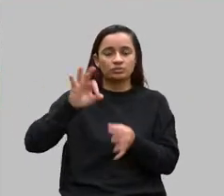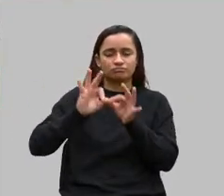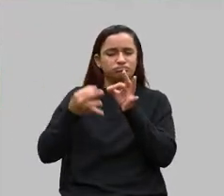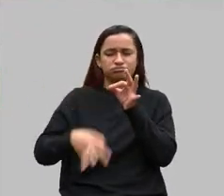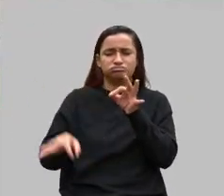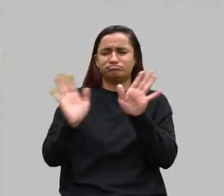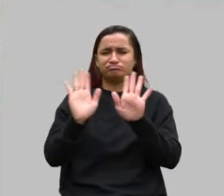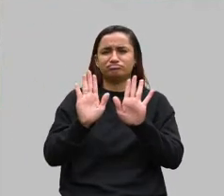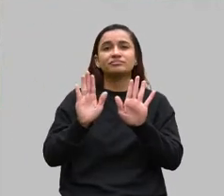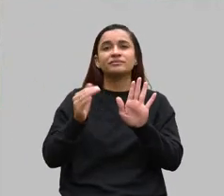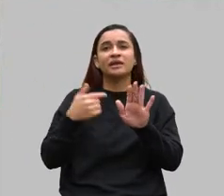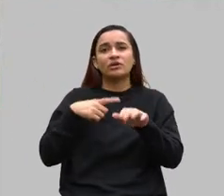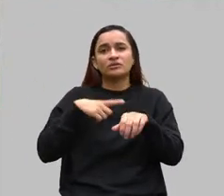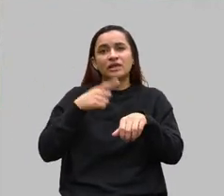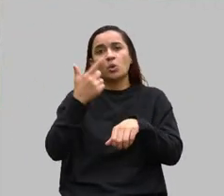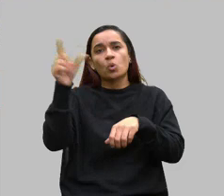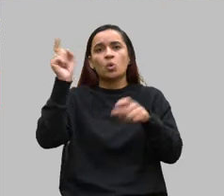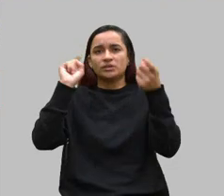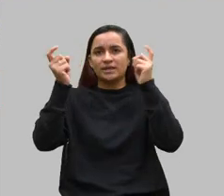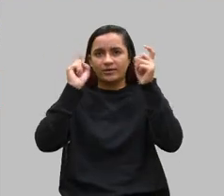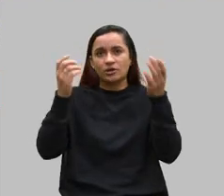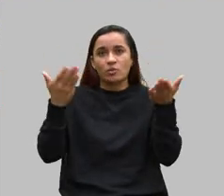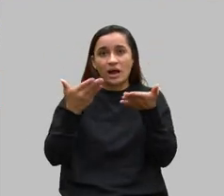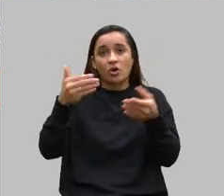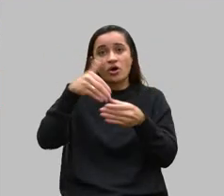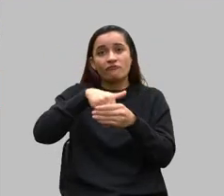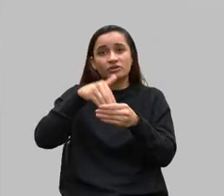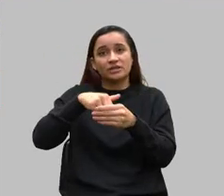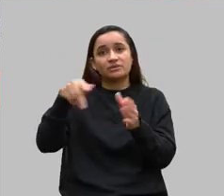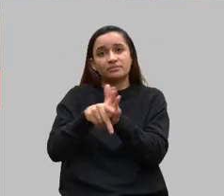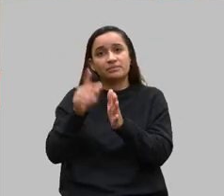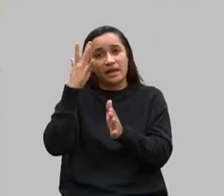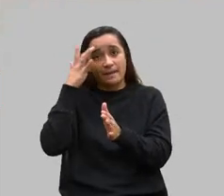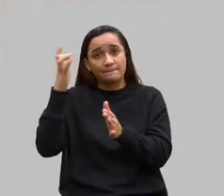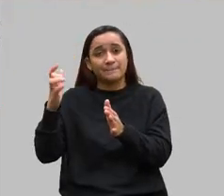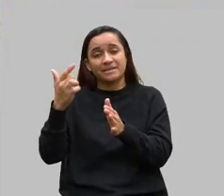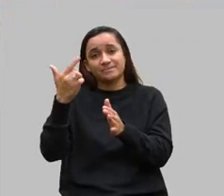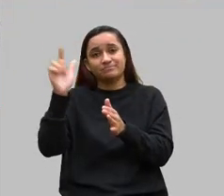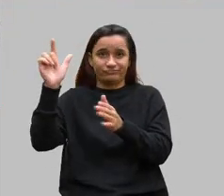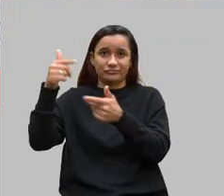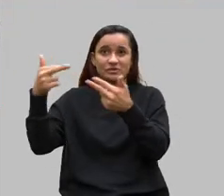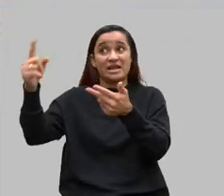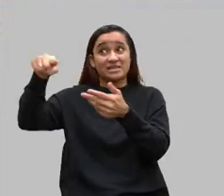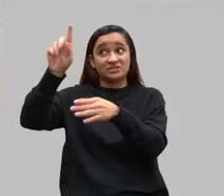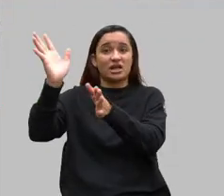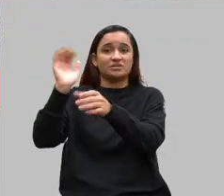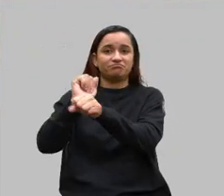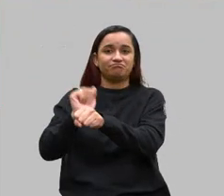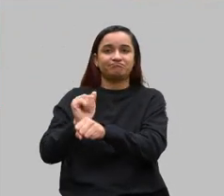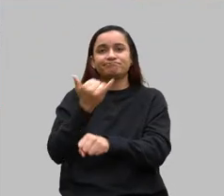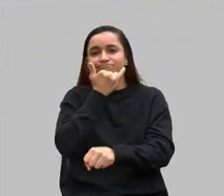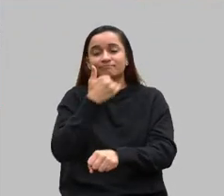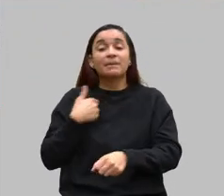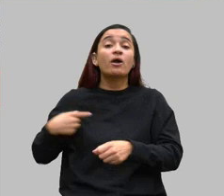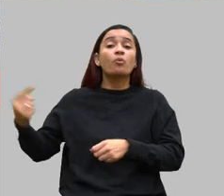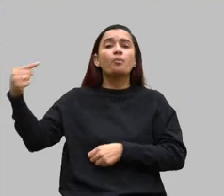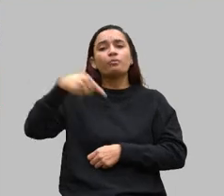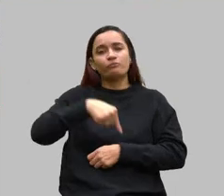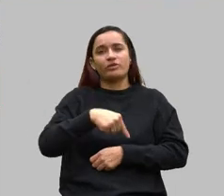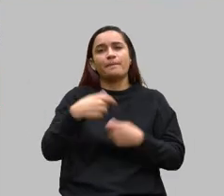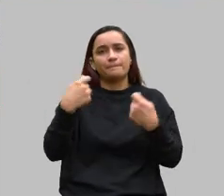eu tenho agora reunião de líderes no votação no dia de amanhã então os L Estamos aguardando mas eu não podia deixar de Anes